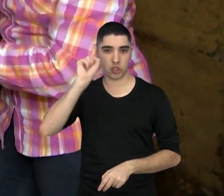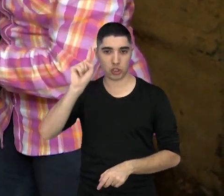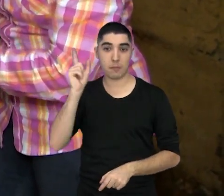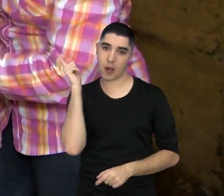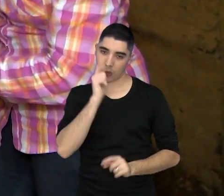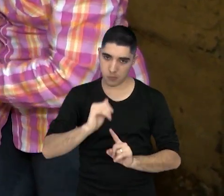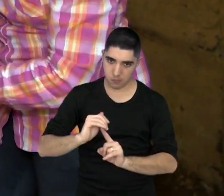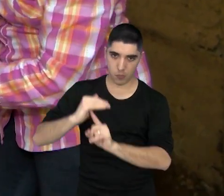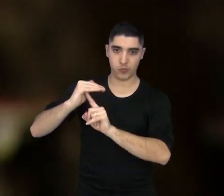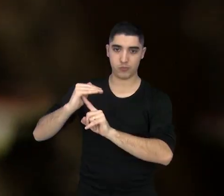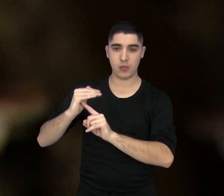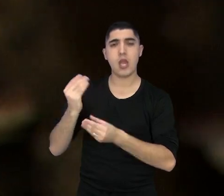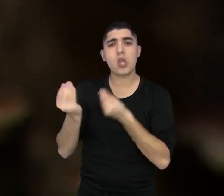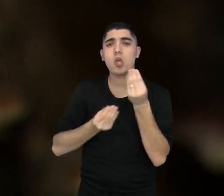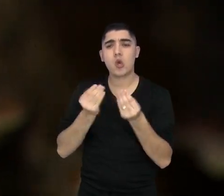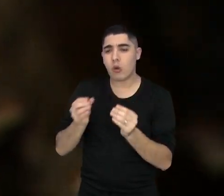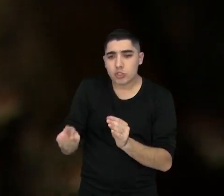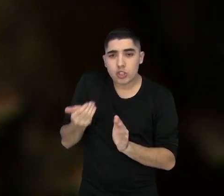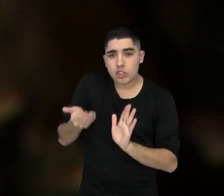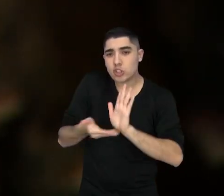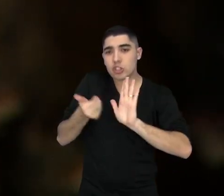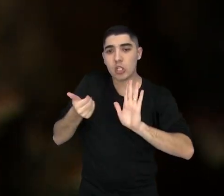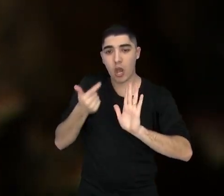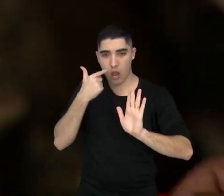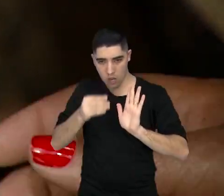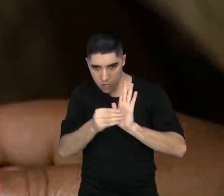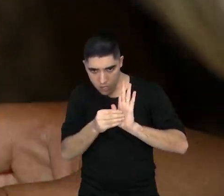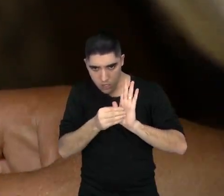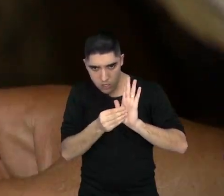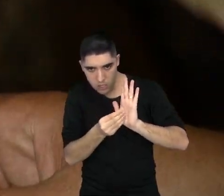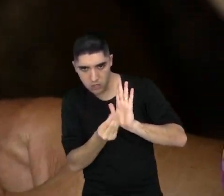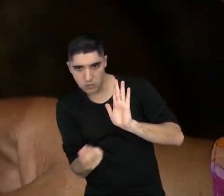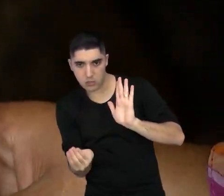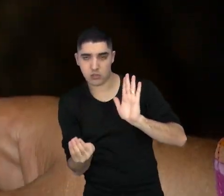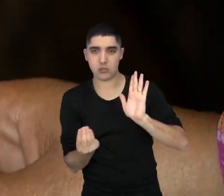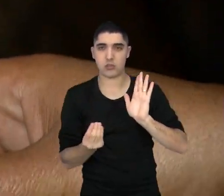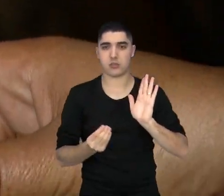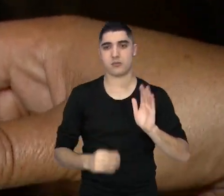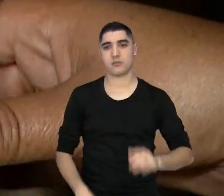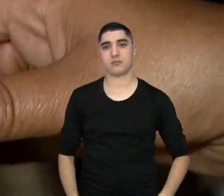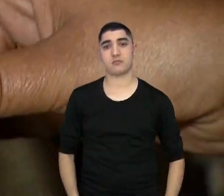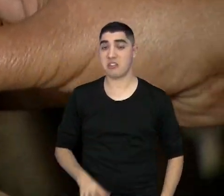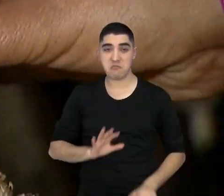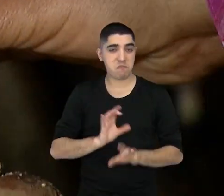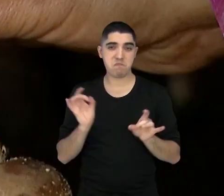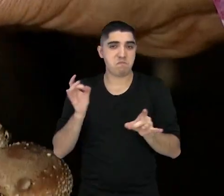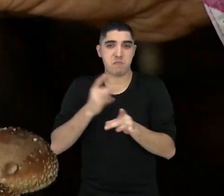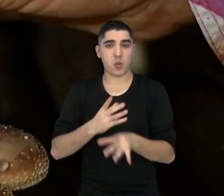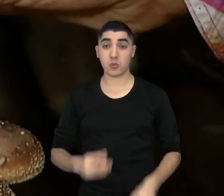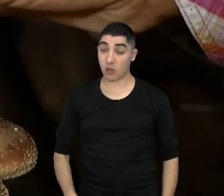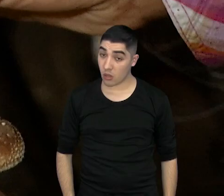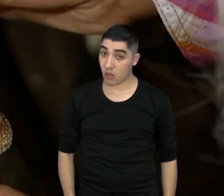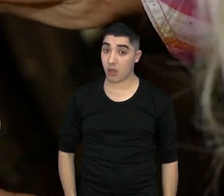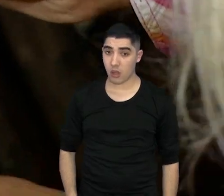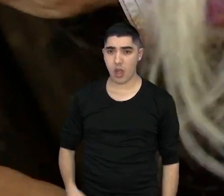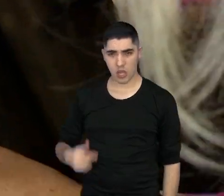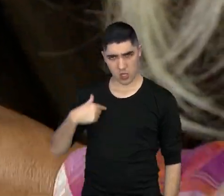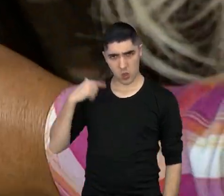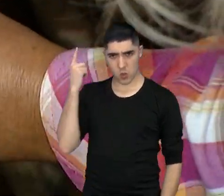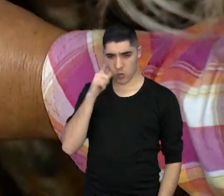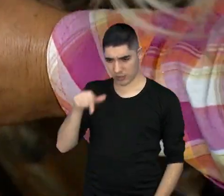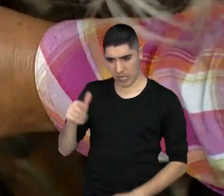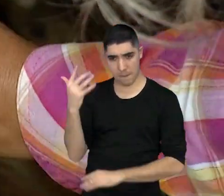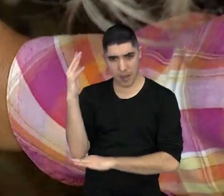chegar nesse ponto aqui. Como é que se colhe? Você segura aqui e destaca ele Para da tora. baixo. Está colhido o shiitake. E eu